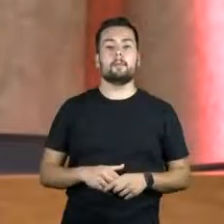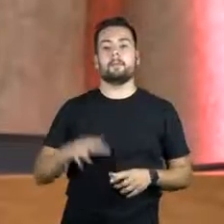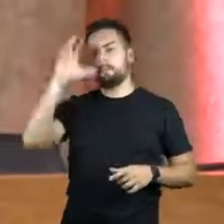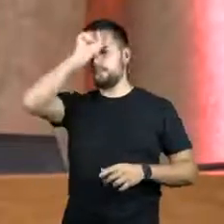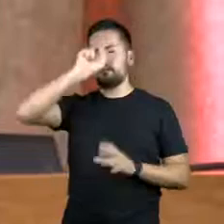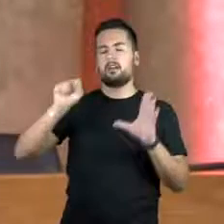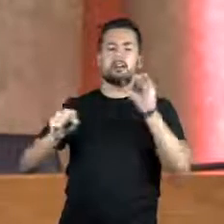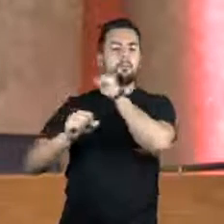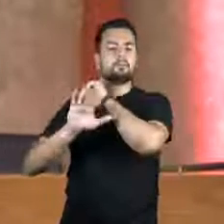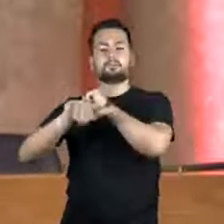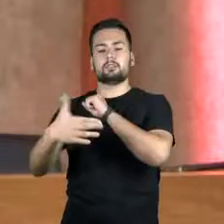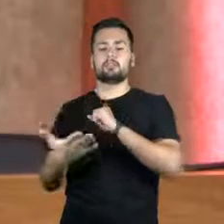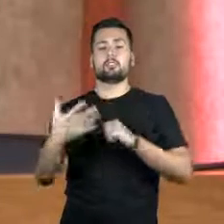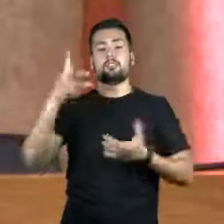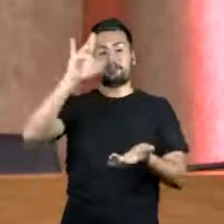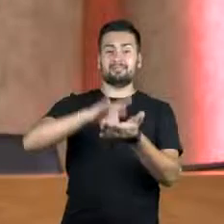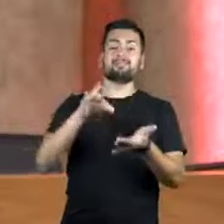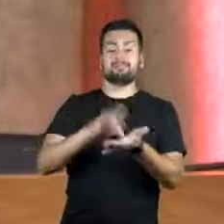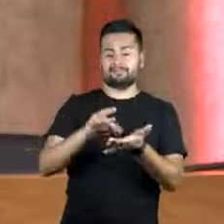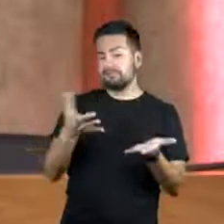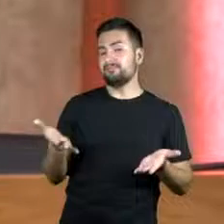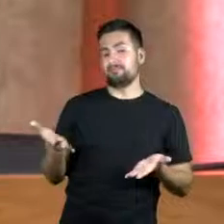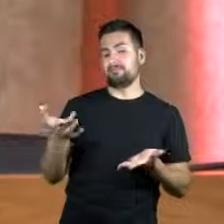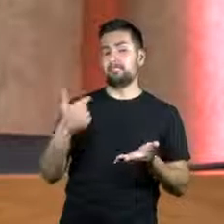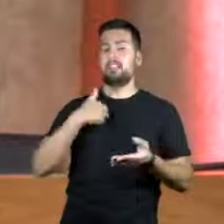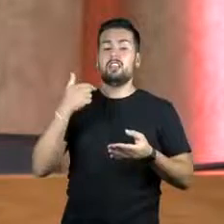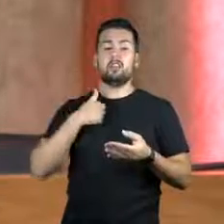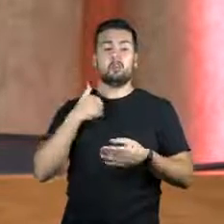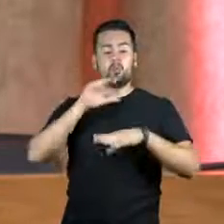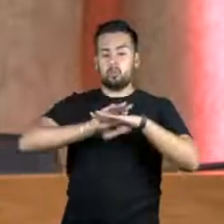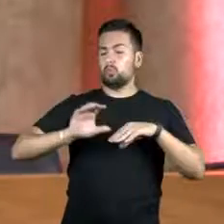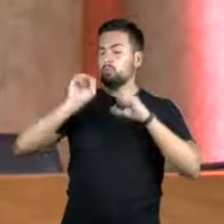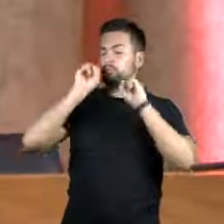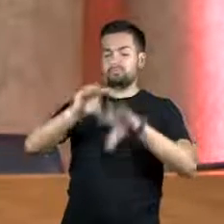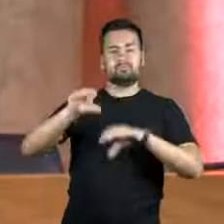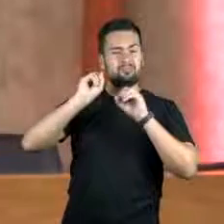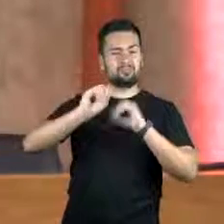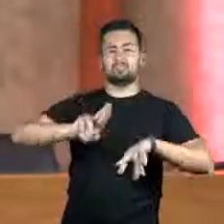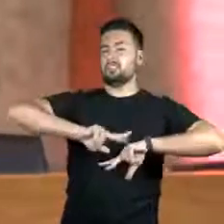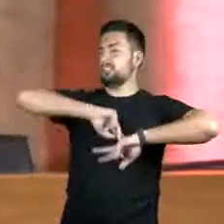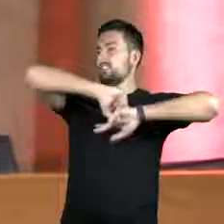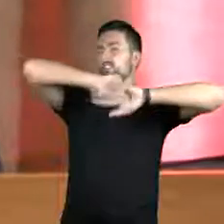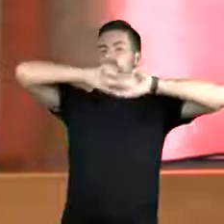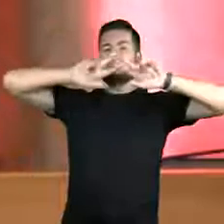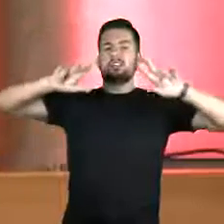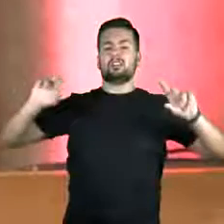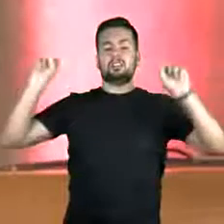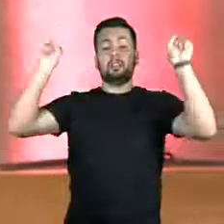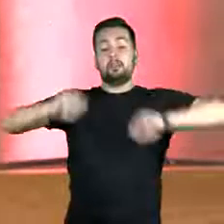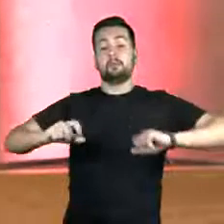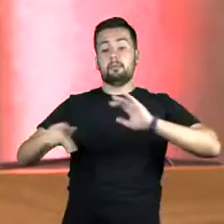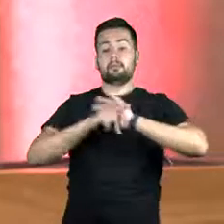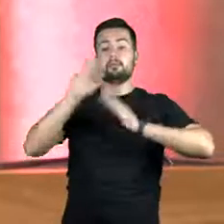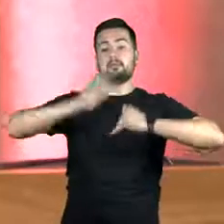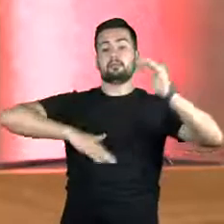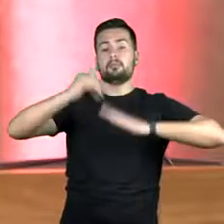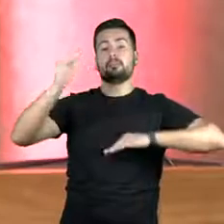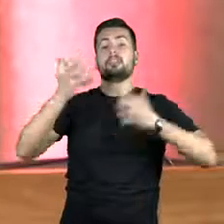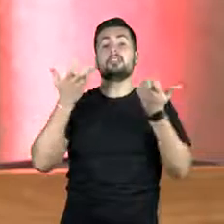rápida, tá? Então, sendo sincero, tá? Eu já ministrei muitos cursos, muitas capacitações para profissionais que